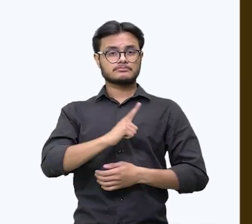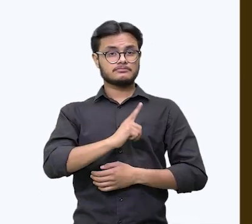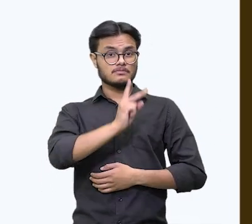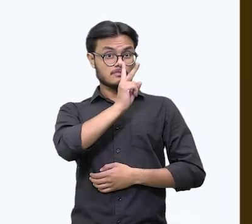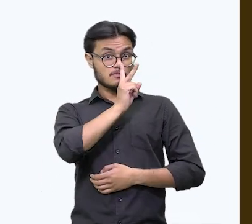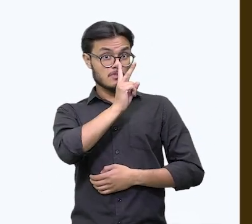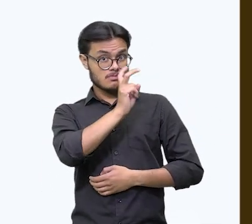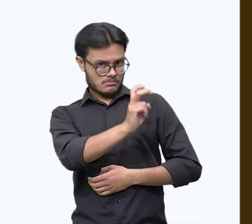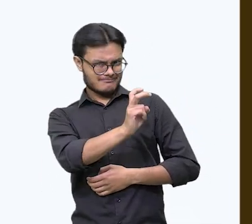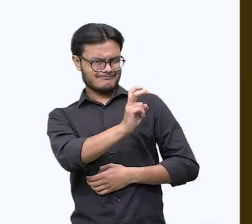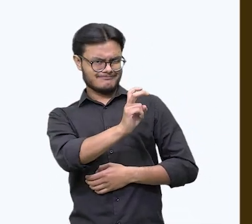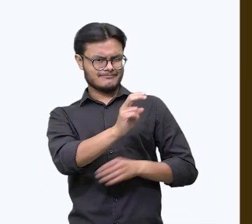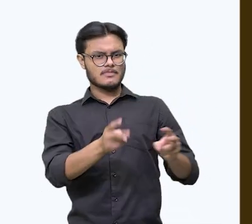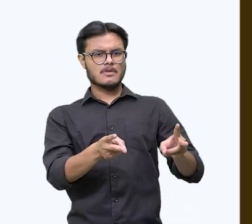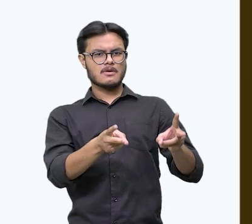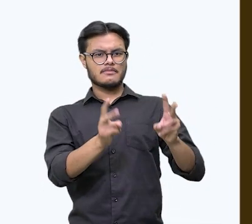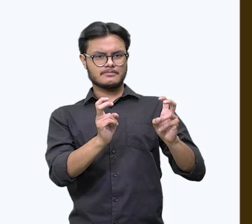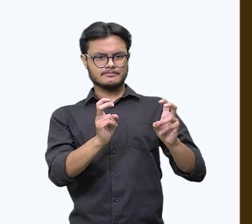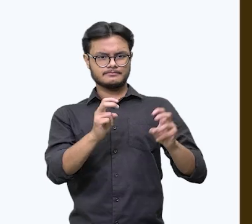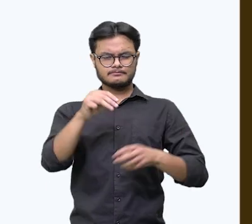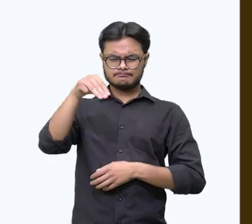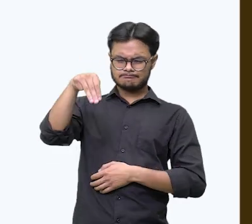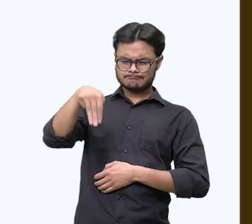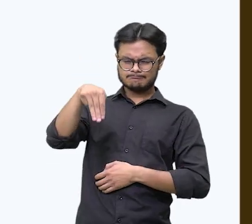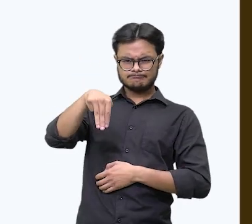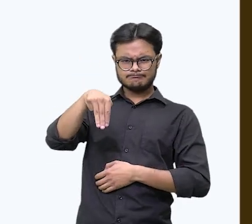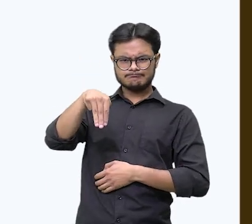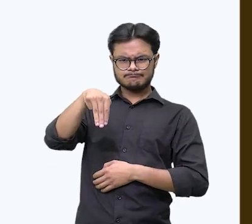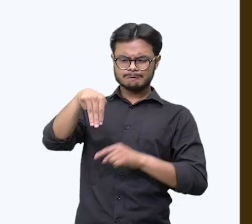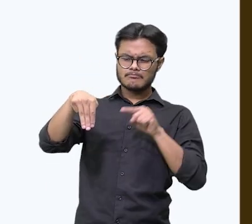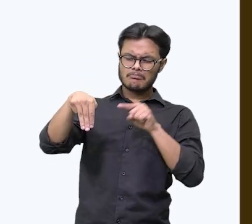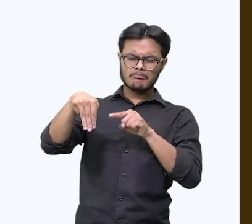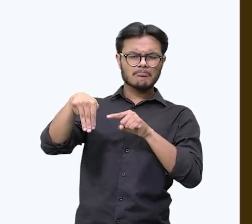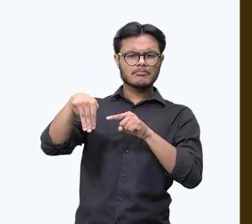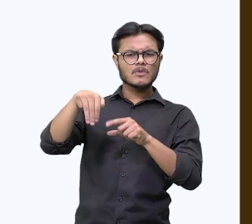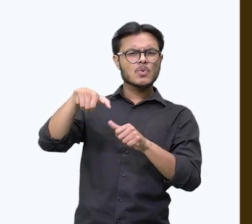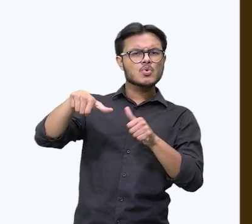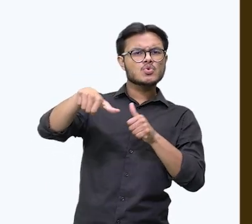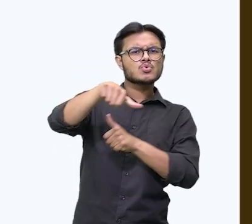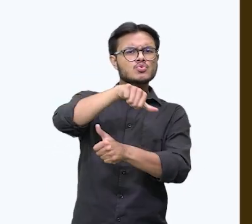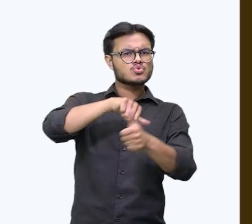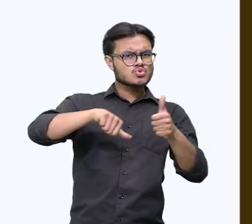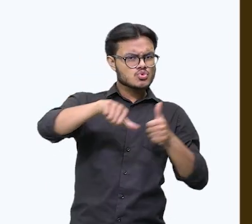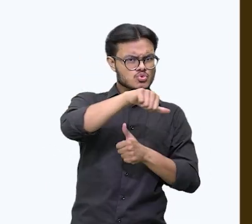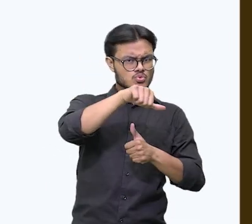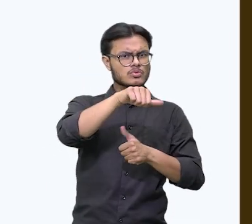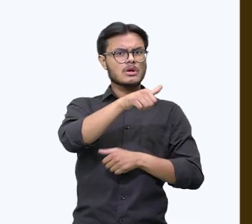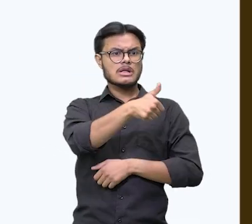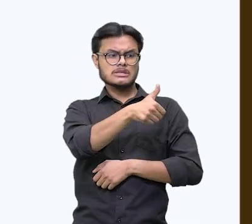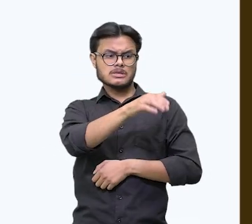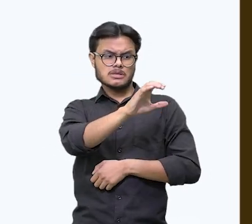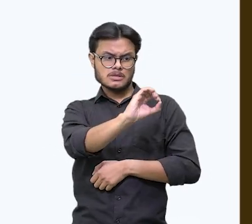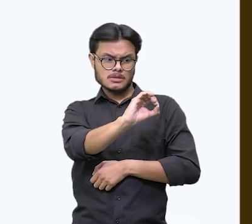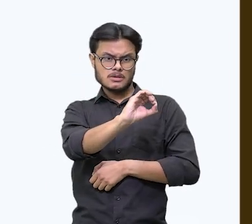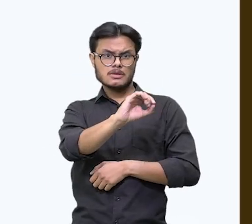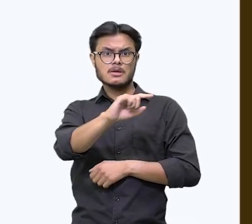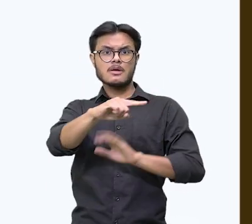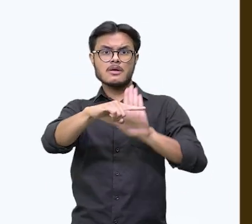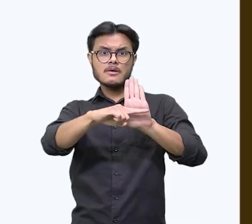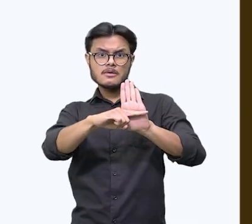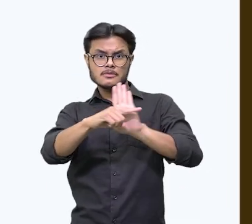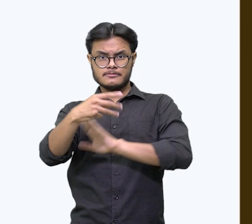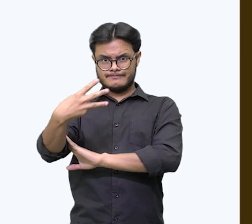carga, né, nota que esse mili ele precisa ser transformado em notação científica, 10 a menos 3, para ficar só a unidade